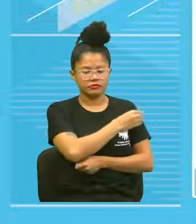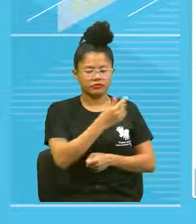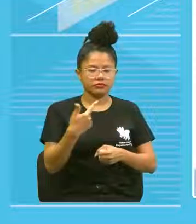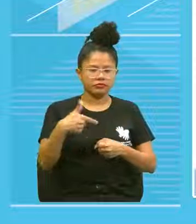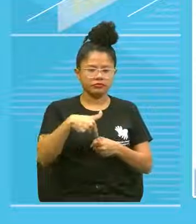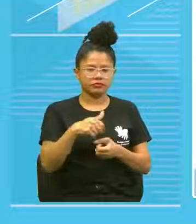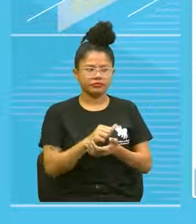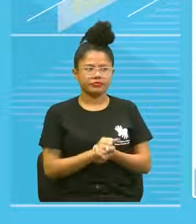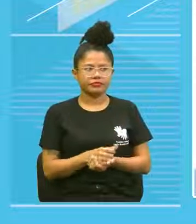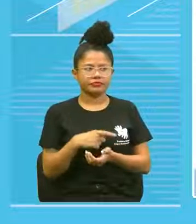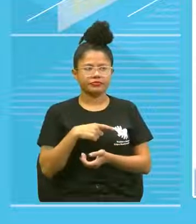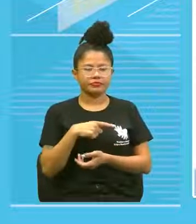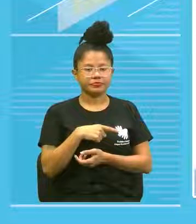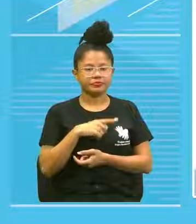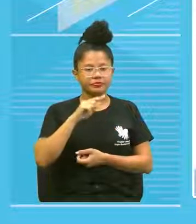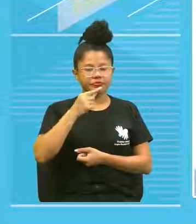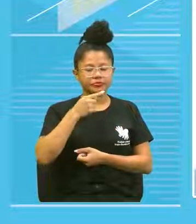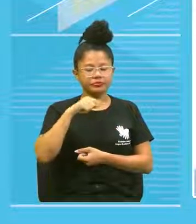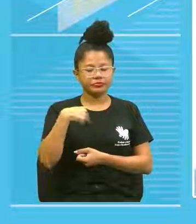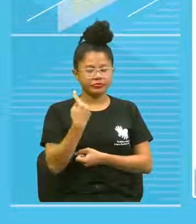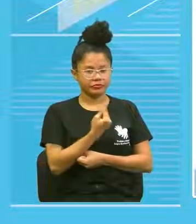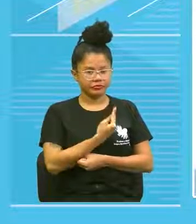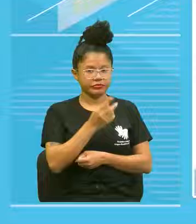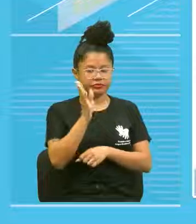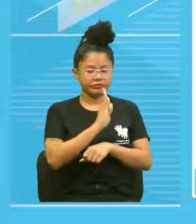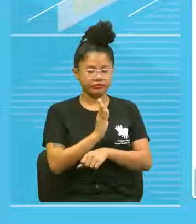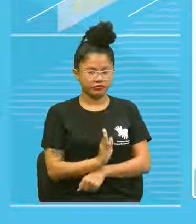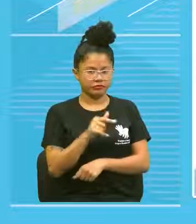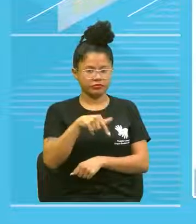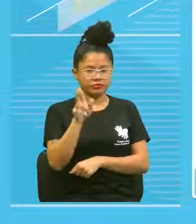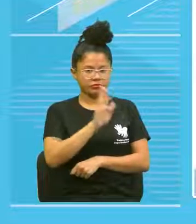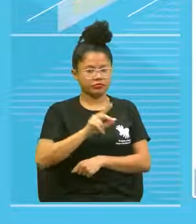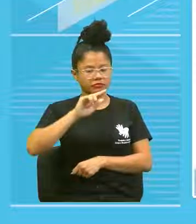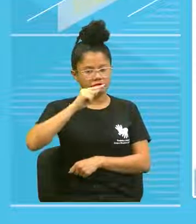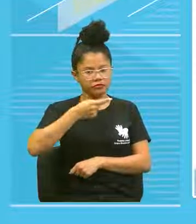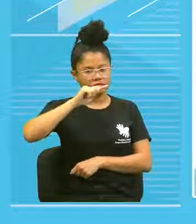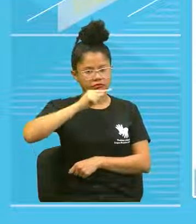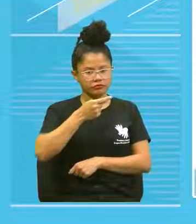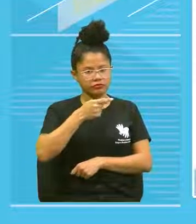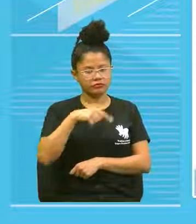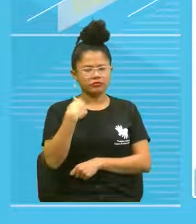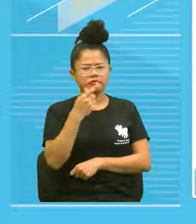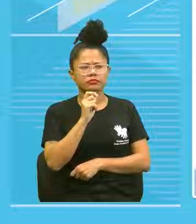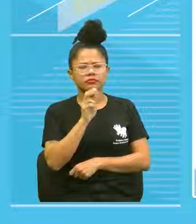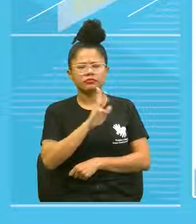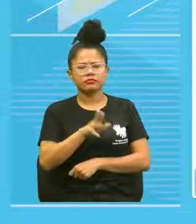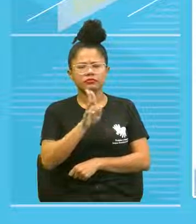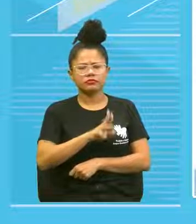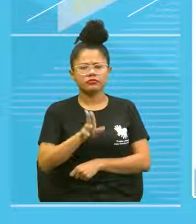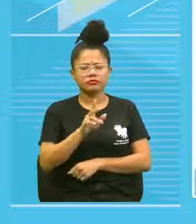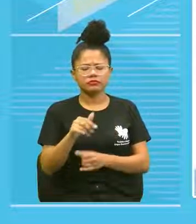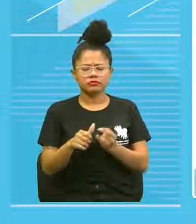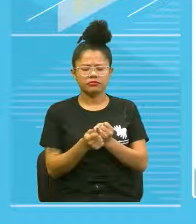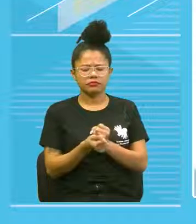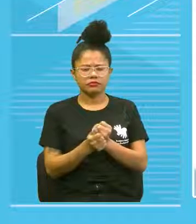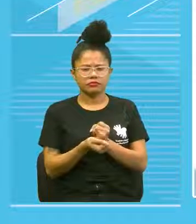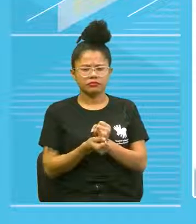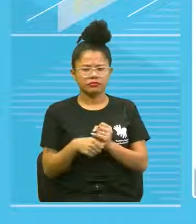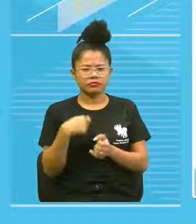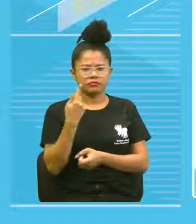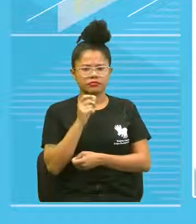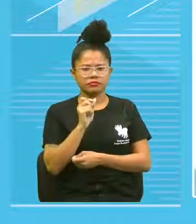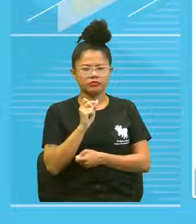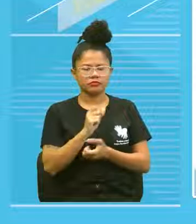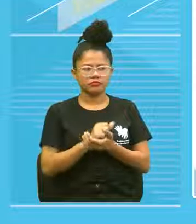e vem da cana-de-açúcar Quem produz a base de milho Quem são